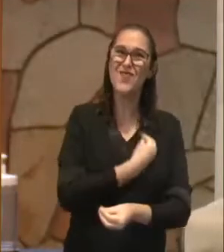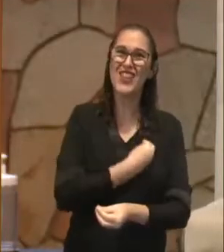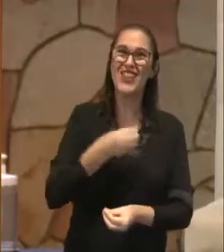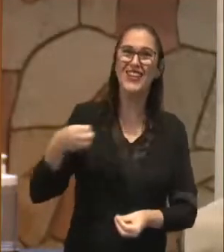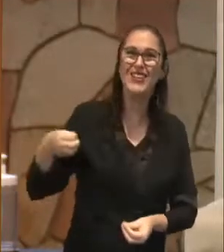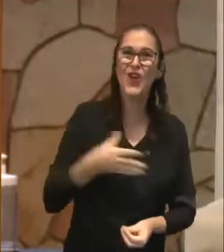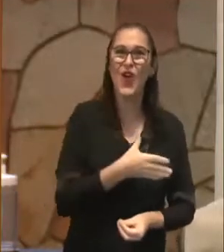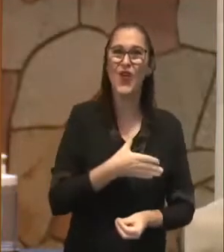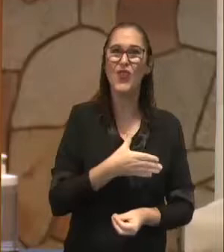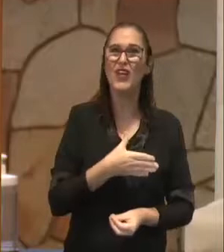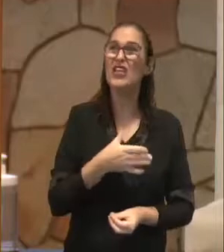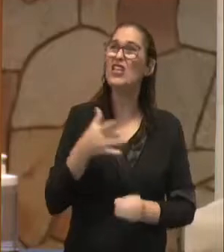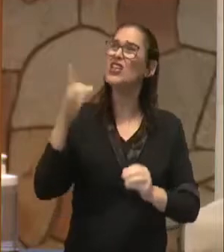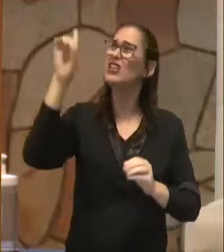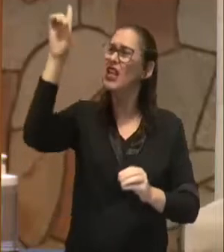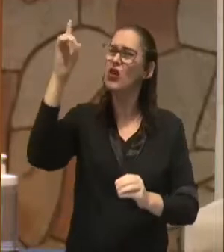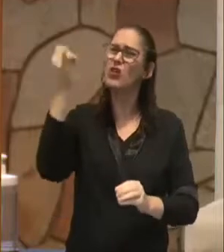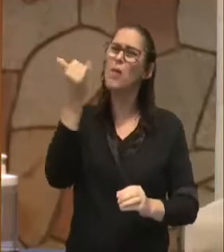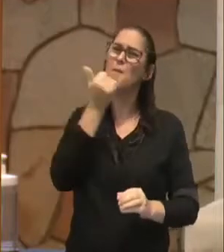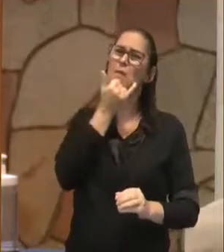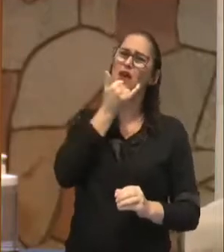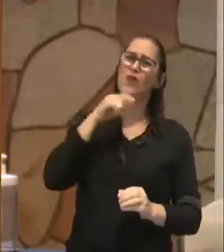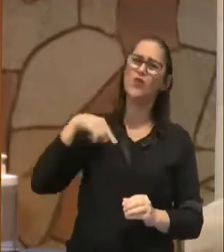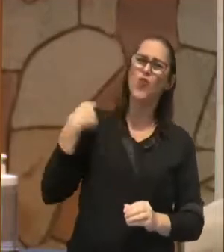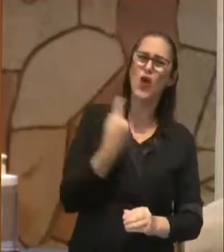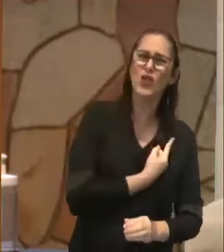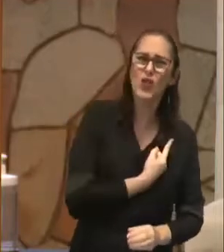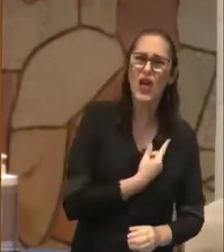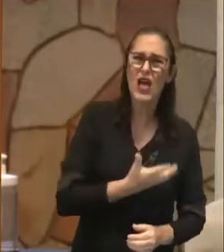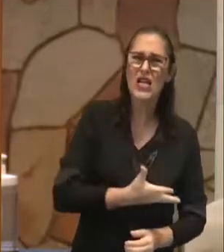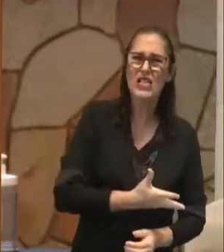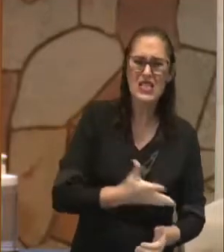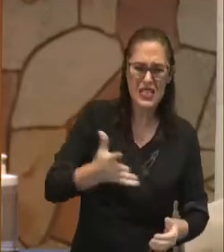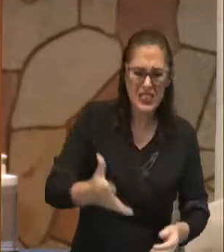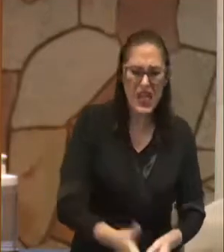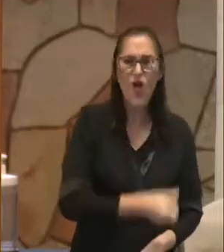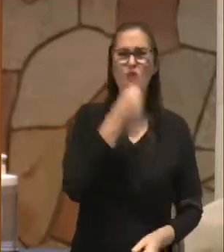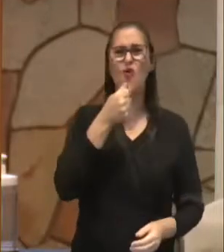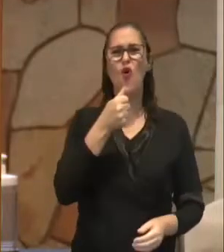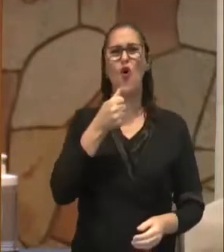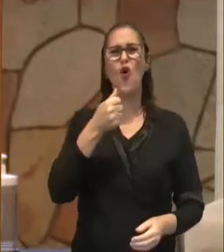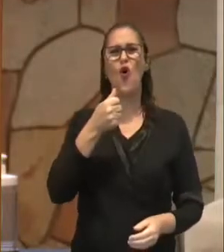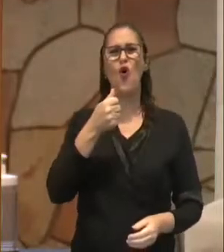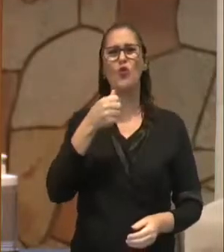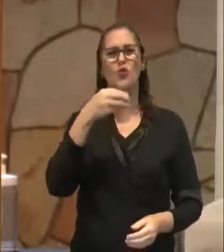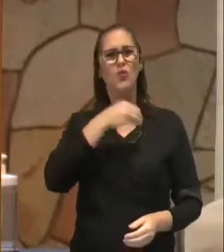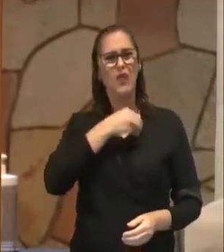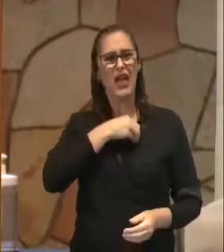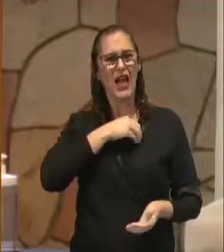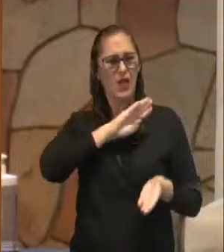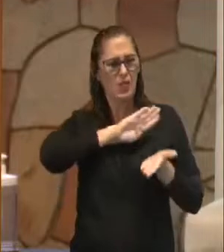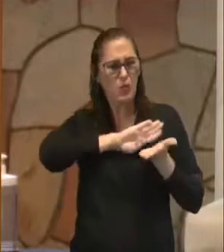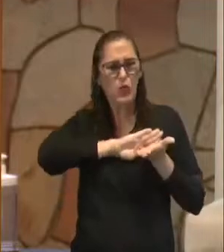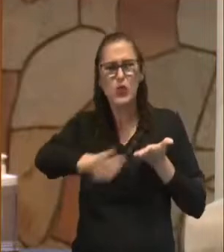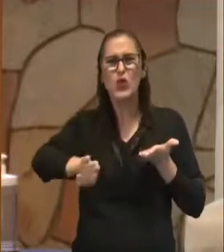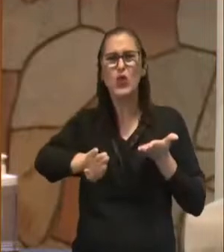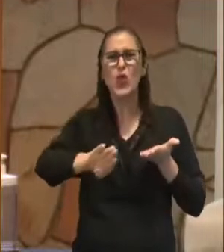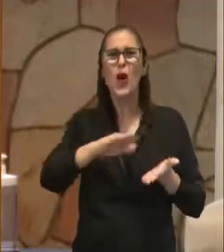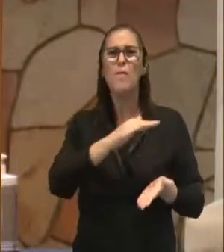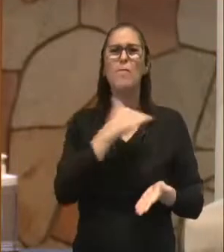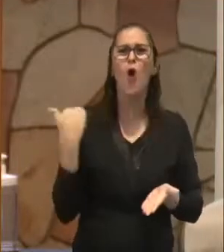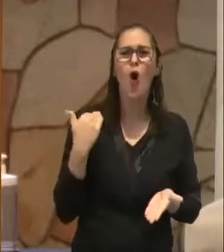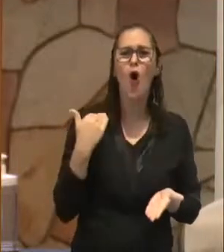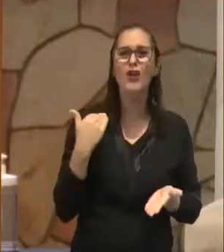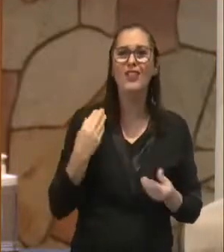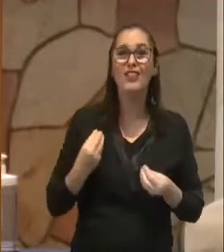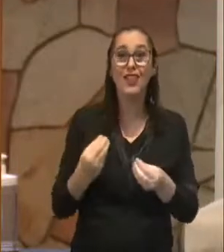nos perdoou, Ele nos salvou dos nossos pecados. Ele tirou essa realidade de morte e nos trouxe